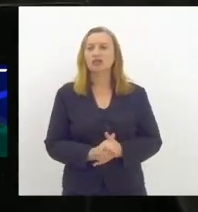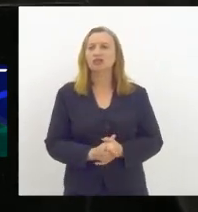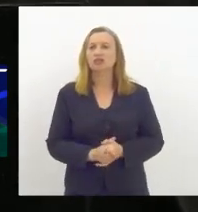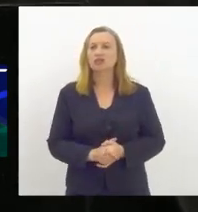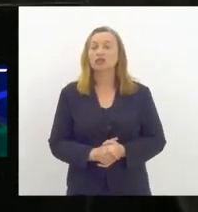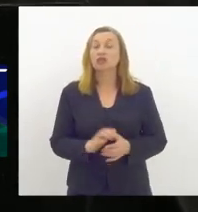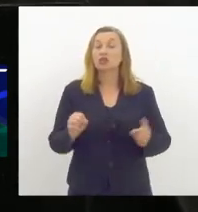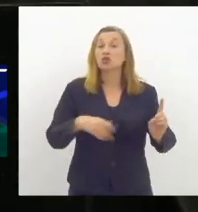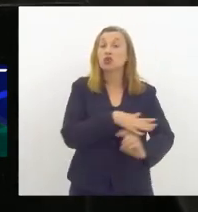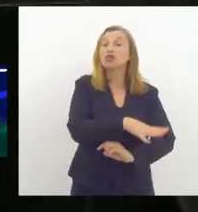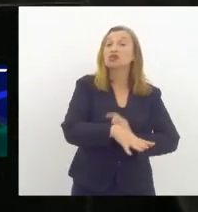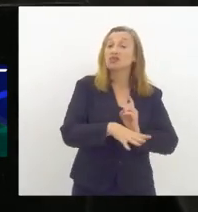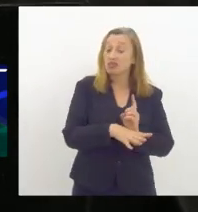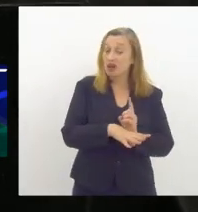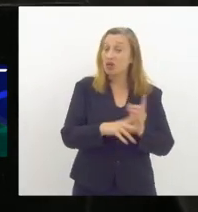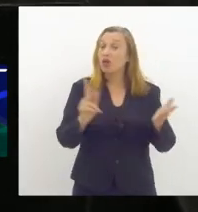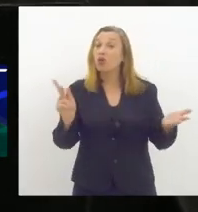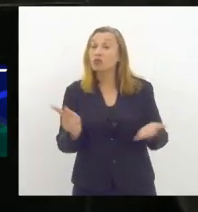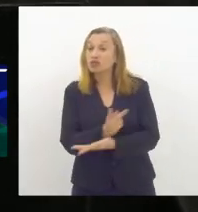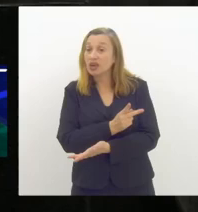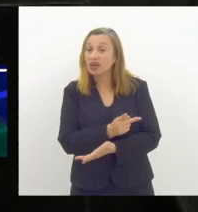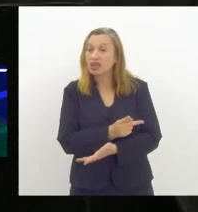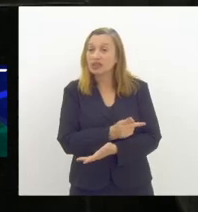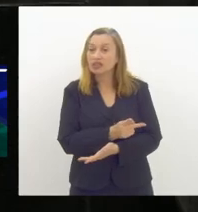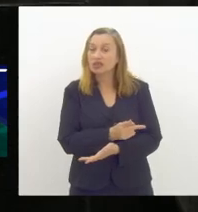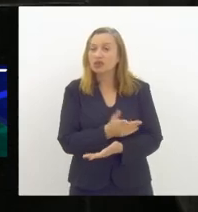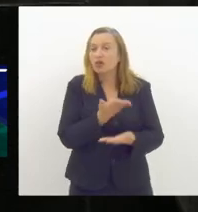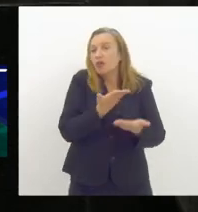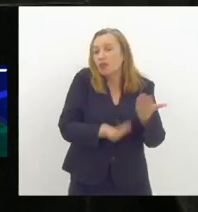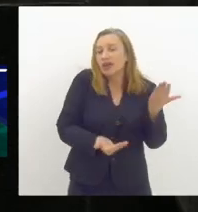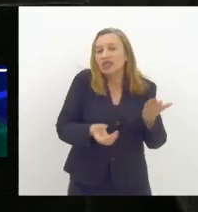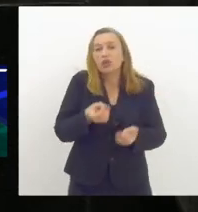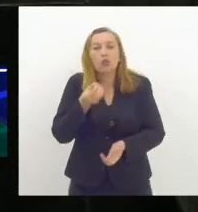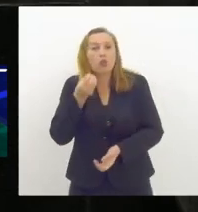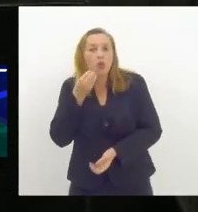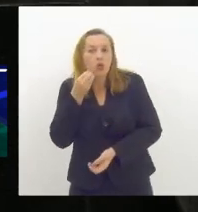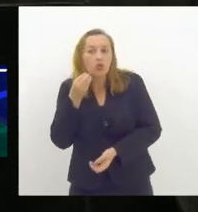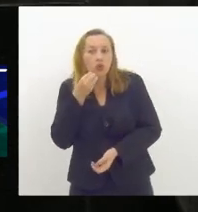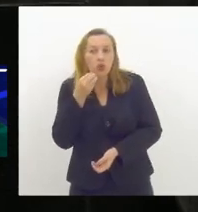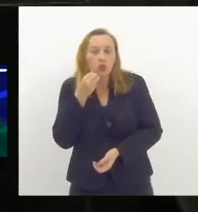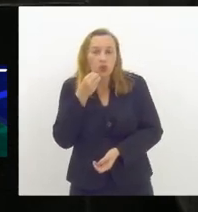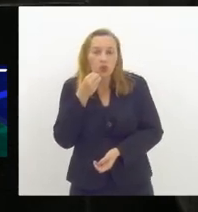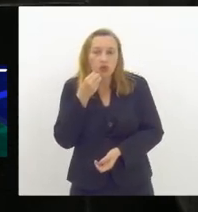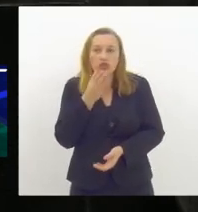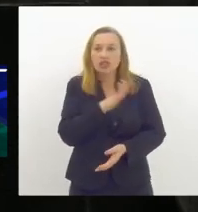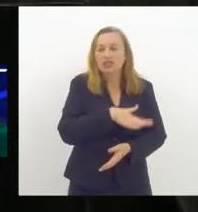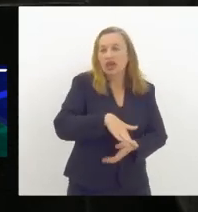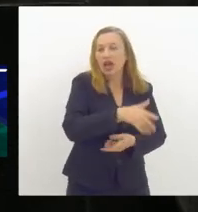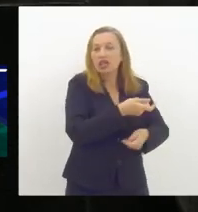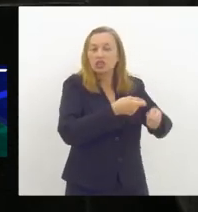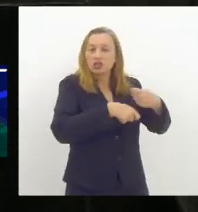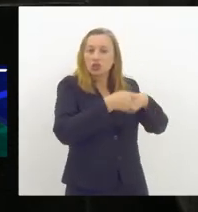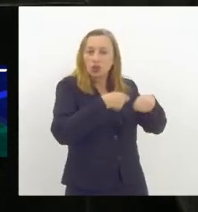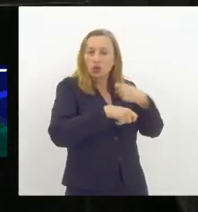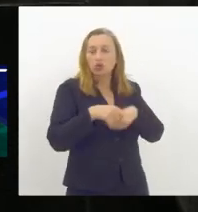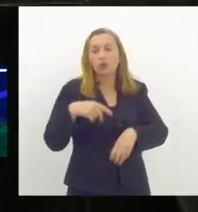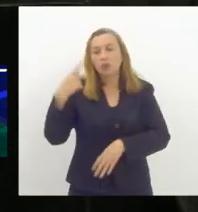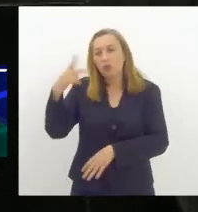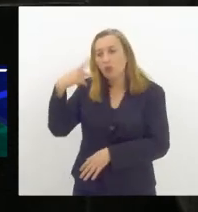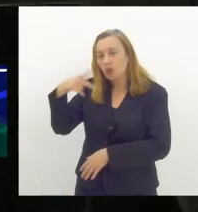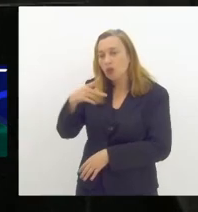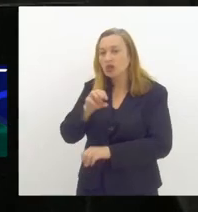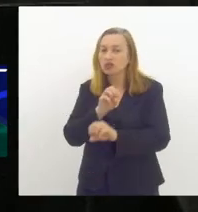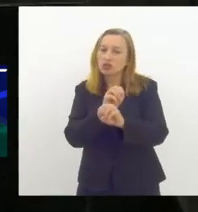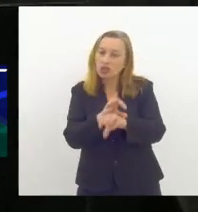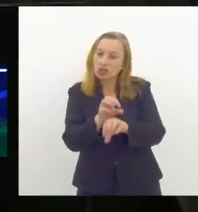um fenômeno social que ocorre com a perda de oportunidade nos âmbitos econômicos políticos